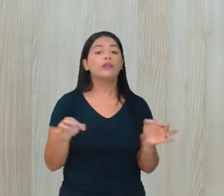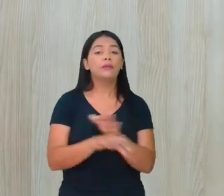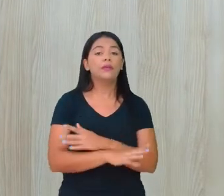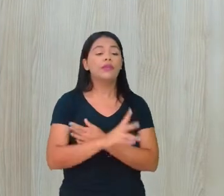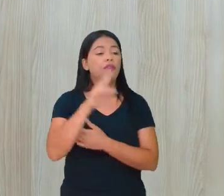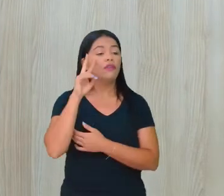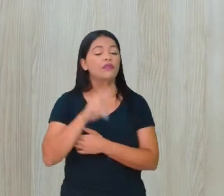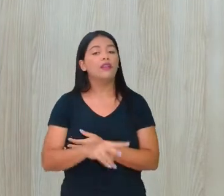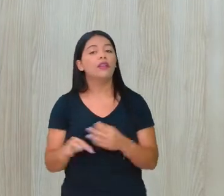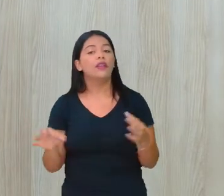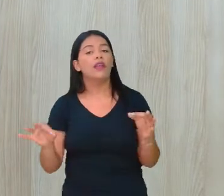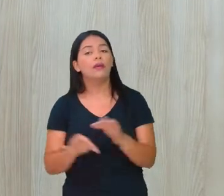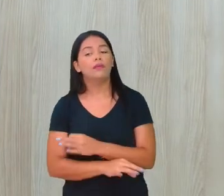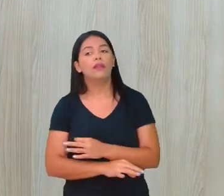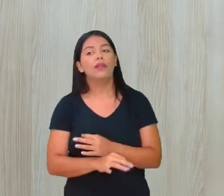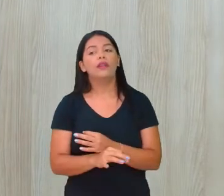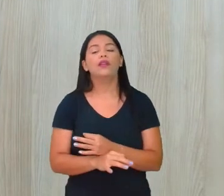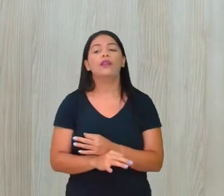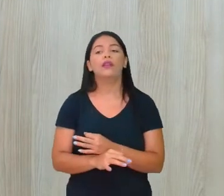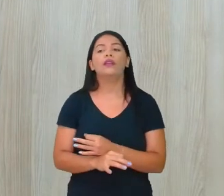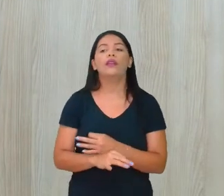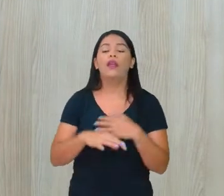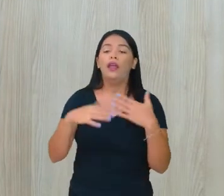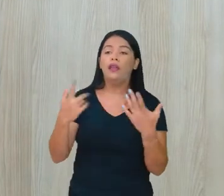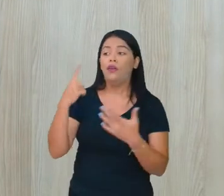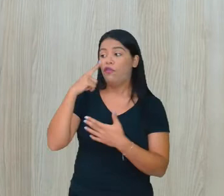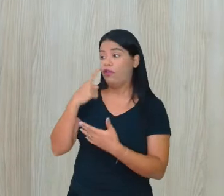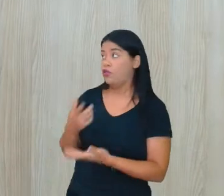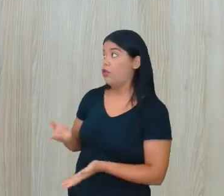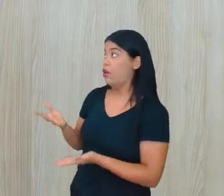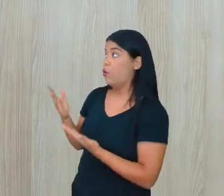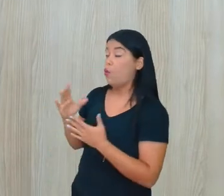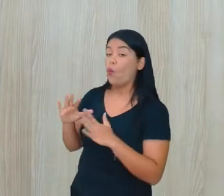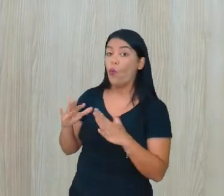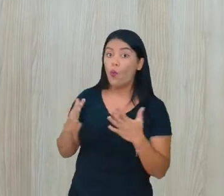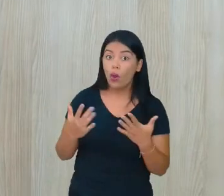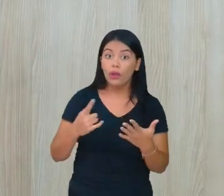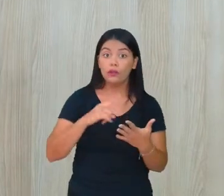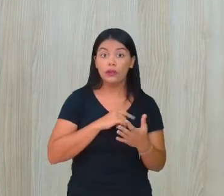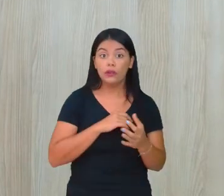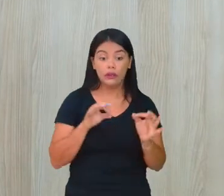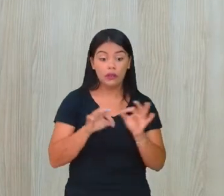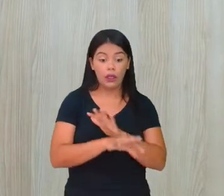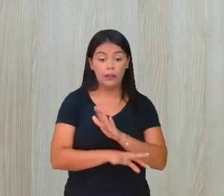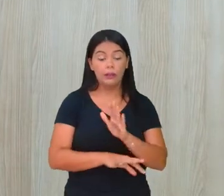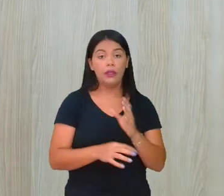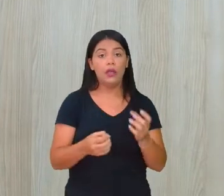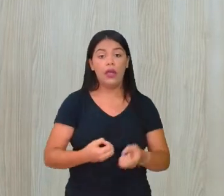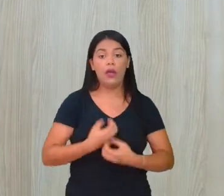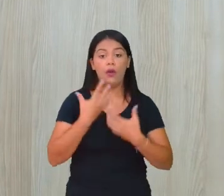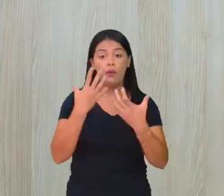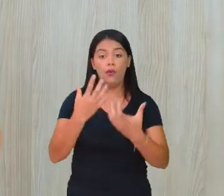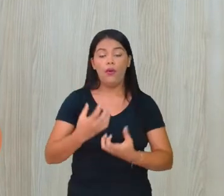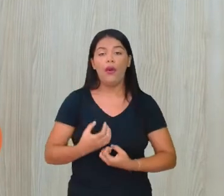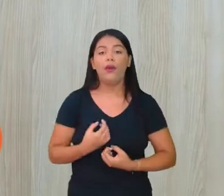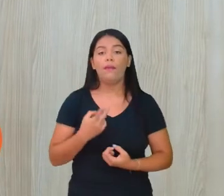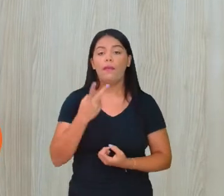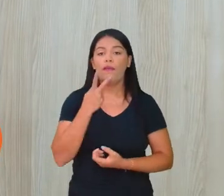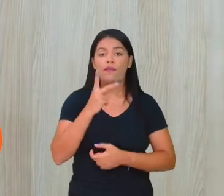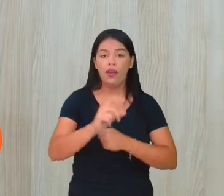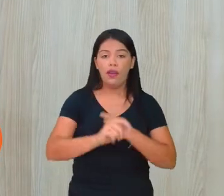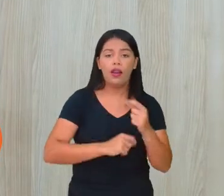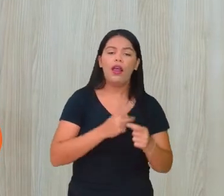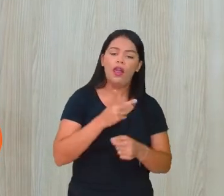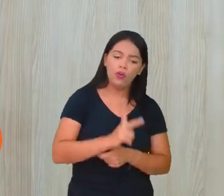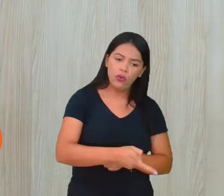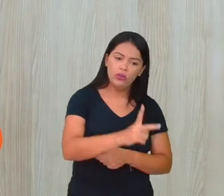faz quase que uma gênese da liberdade, né? Sim. Do cativeiro da bisavó, recolhida ainda criança, traficada ainda